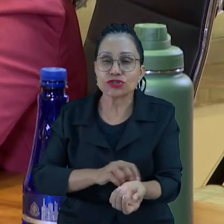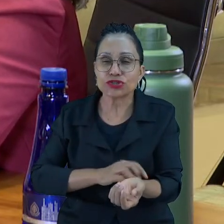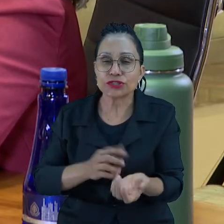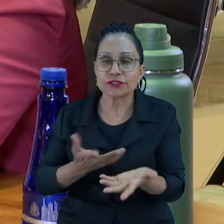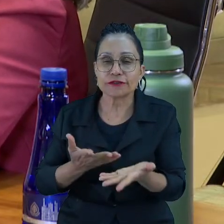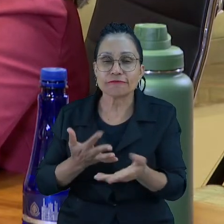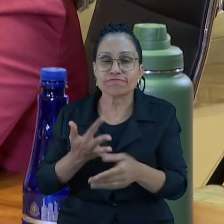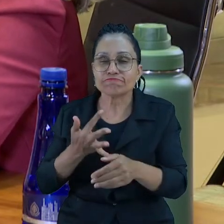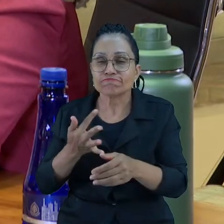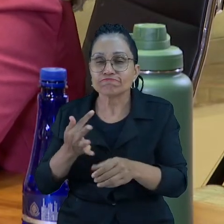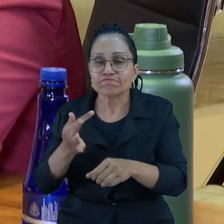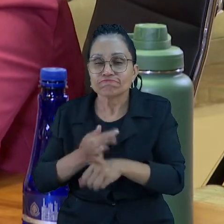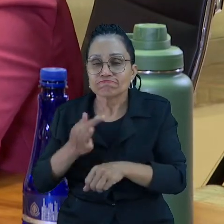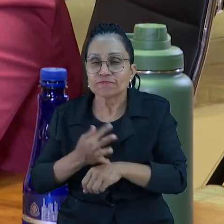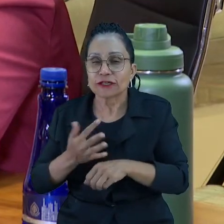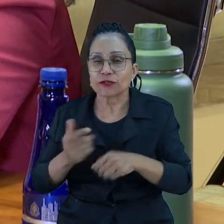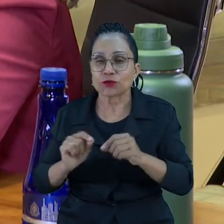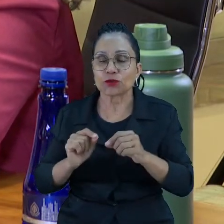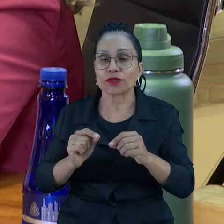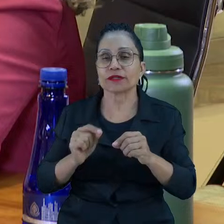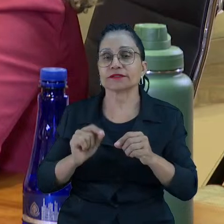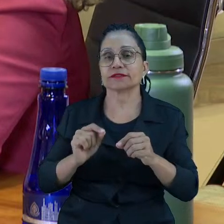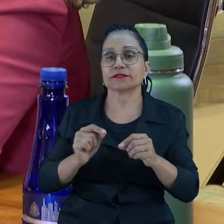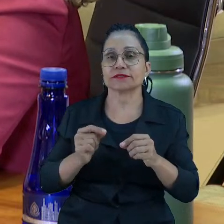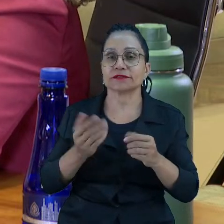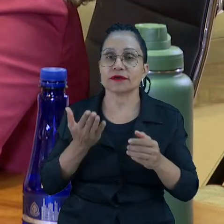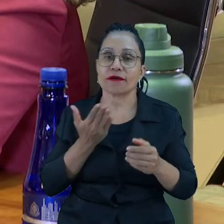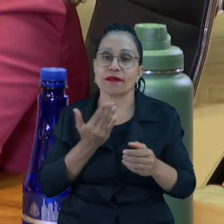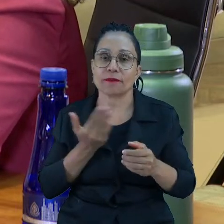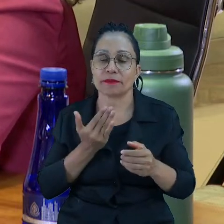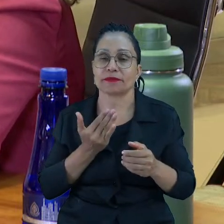nos preocupamos também com isso, né?